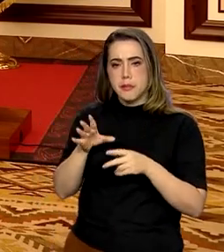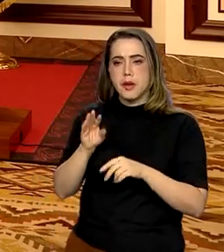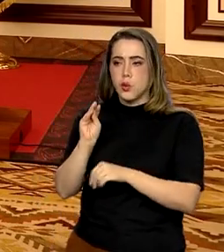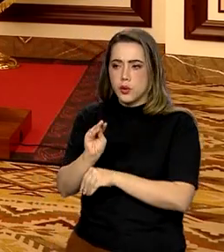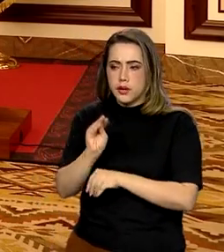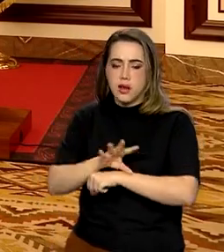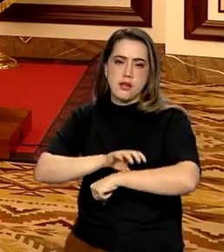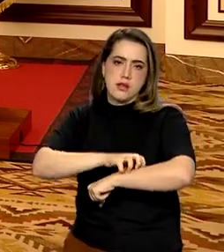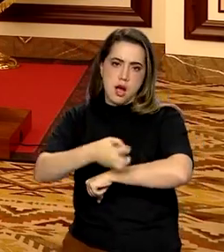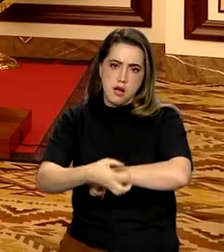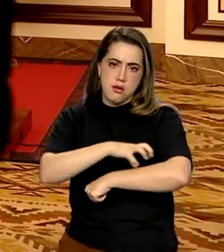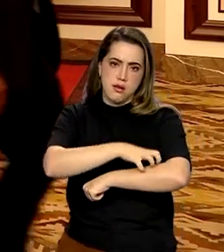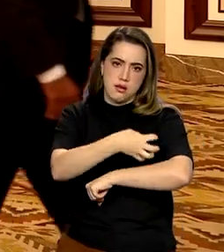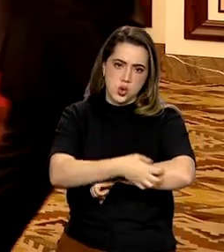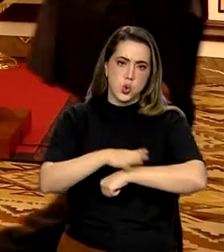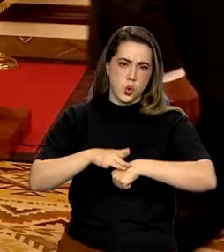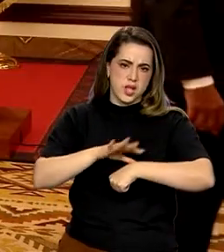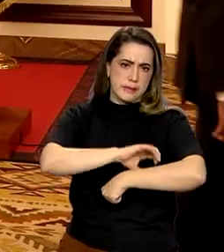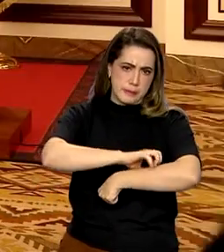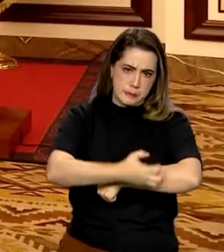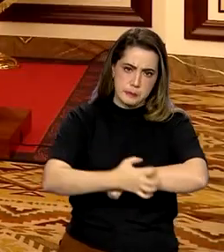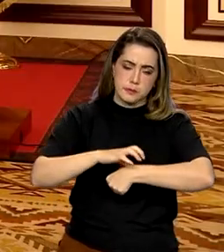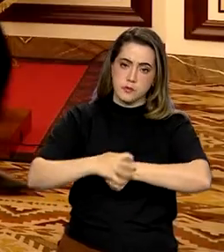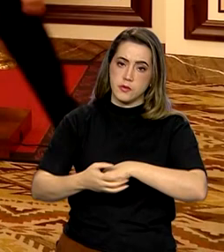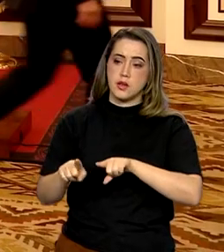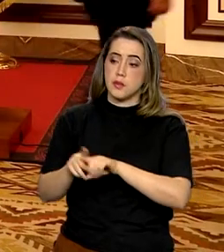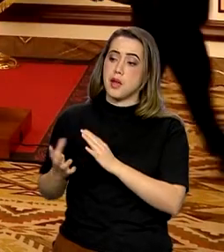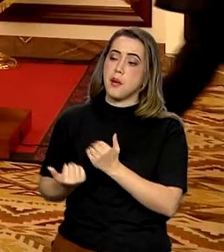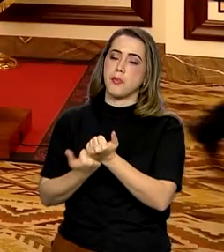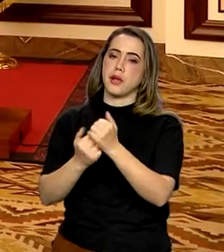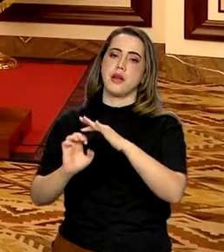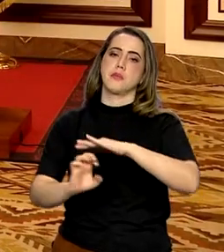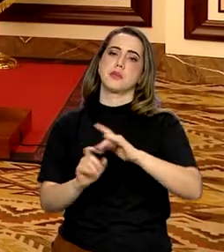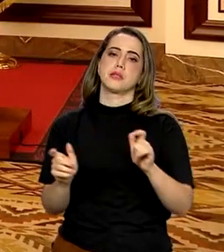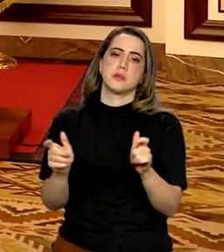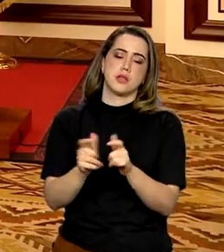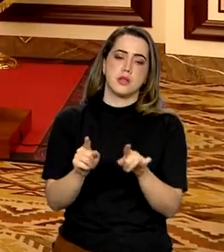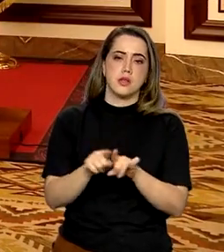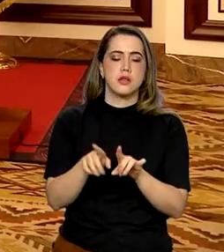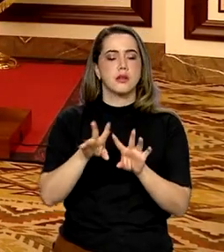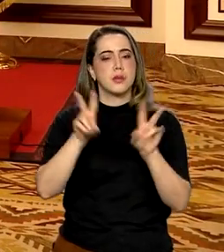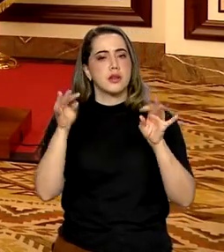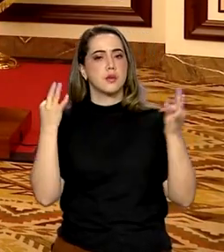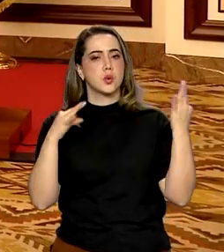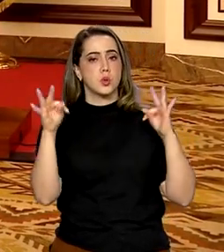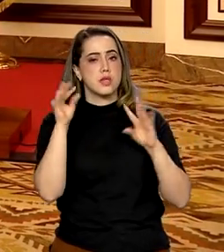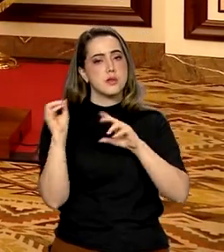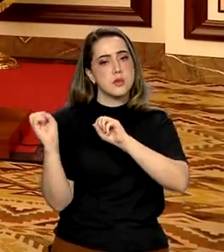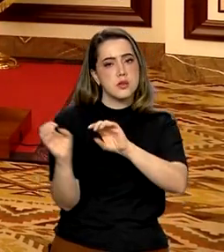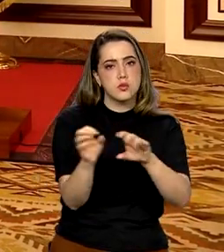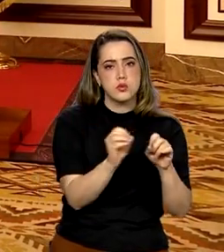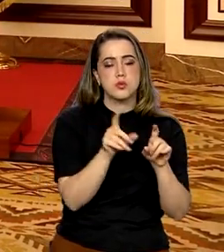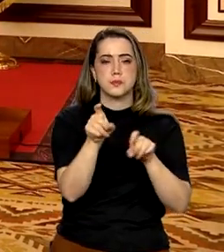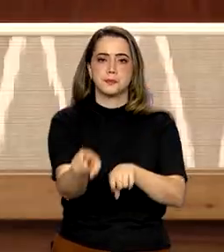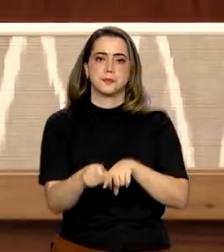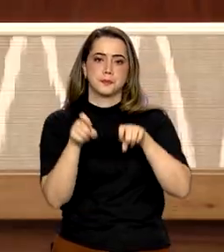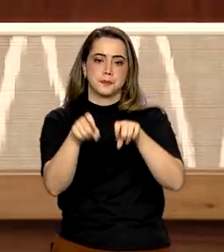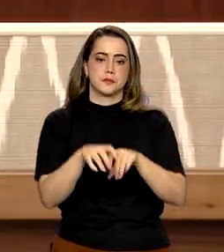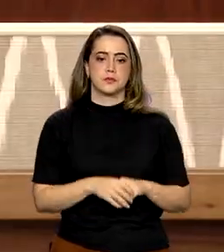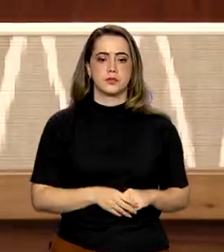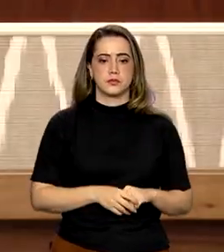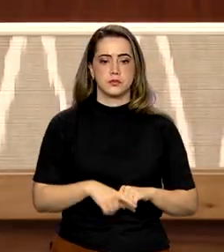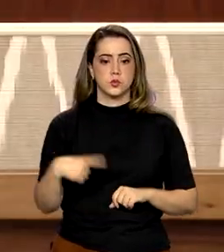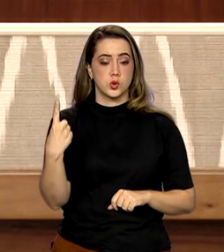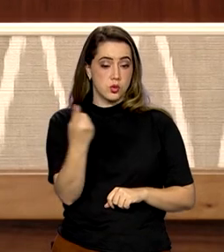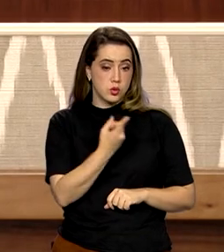iniciativa para apoiar pequenos negócios. Também estão na lista projetos envolvendo turismo, educação e agricultura.